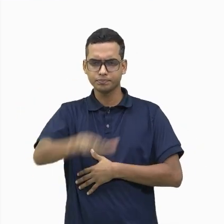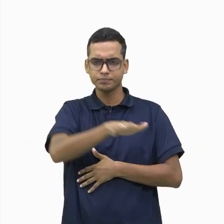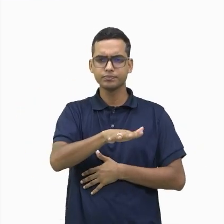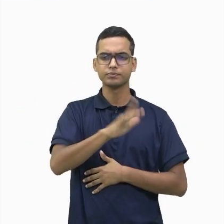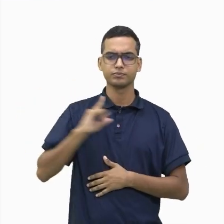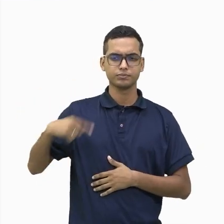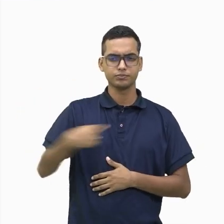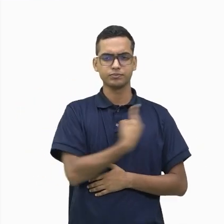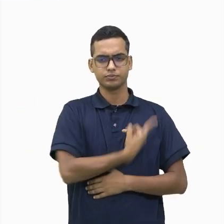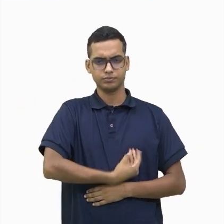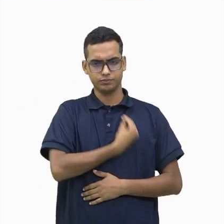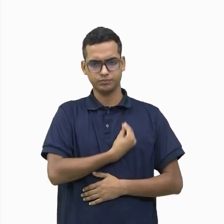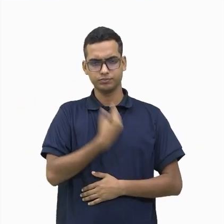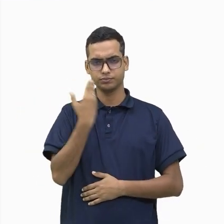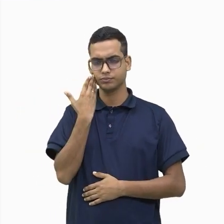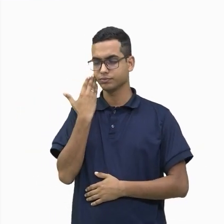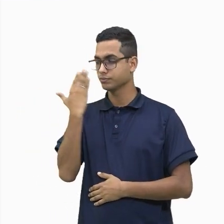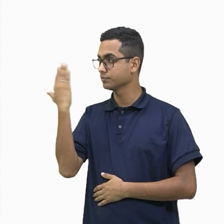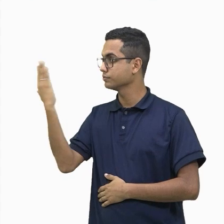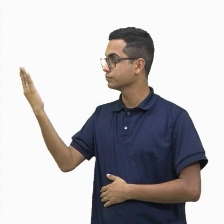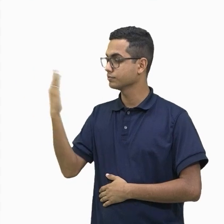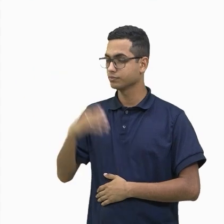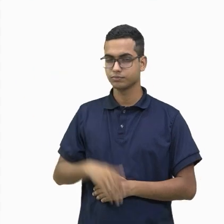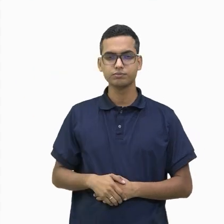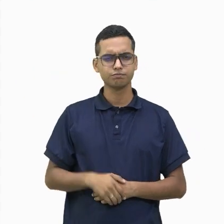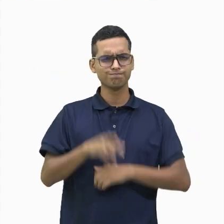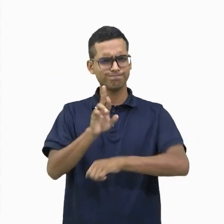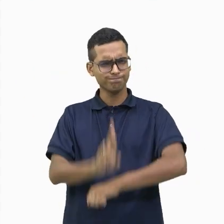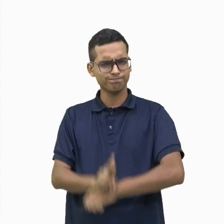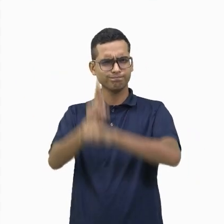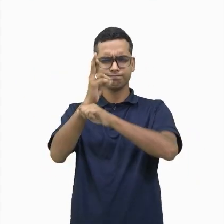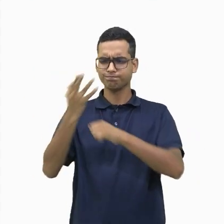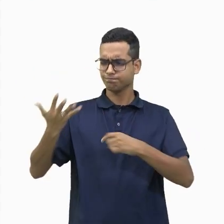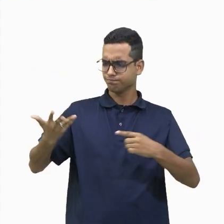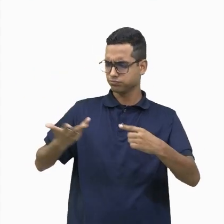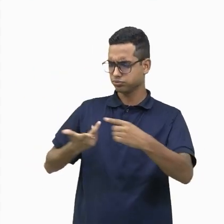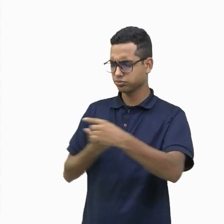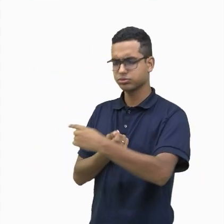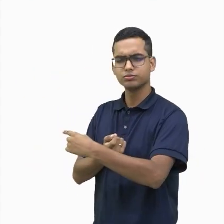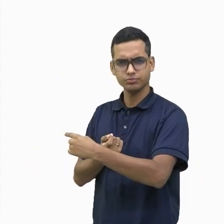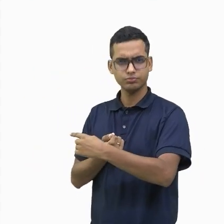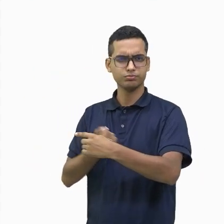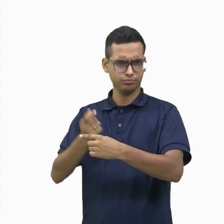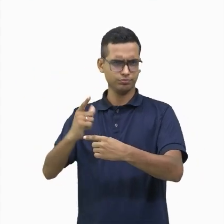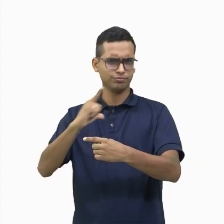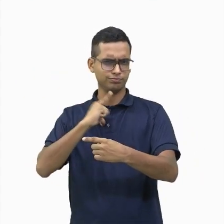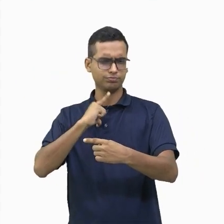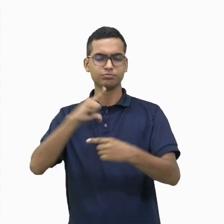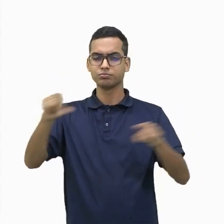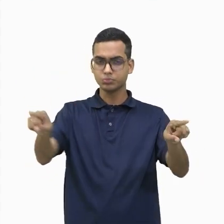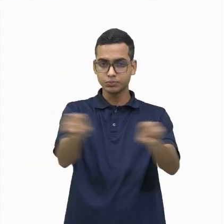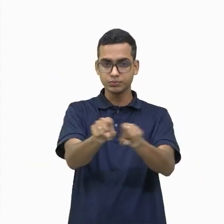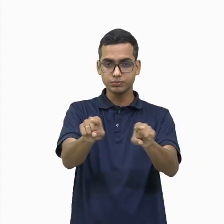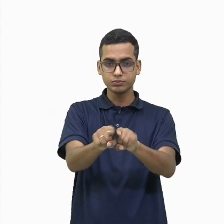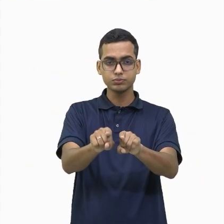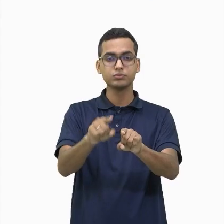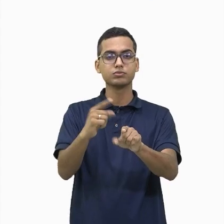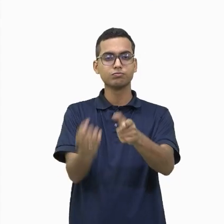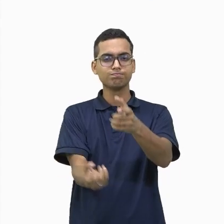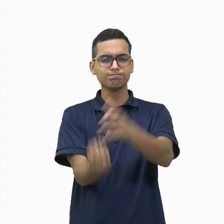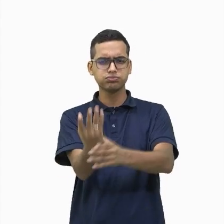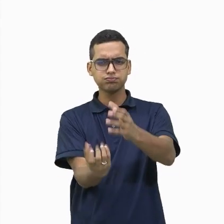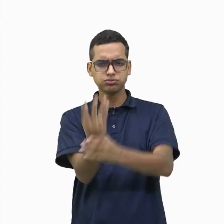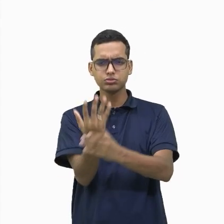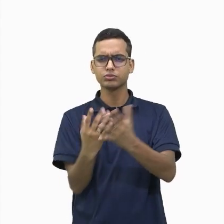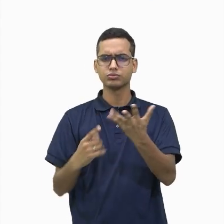na nossa área, né, ela vai ser rica nesses recursos naturais e também vai ser uma das grandes produtoras,